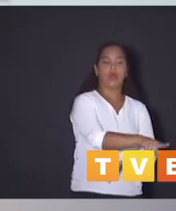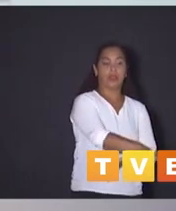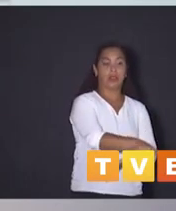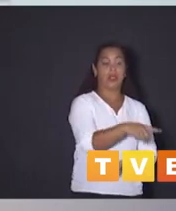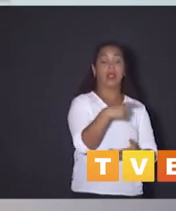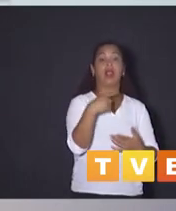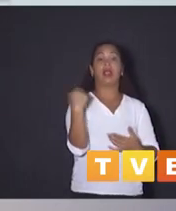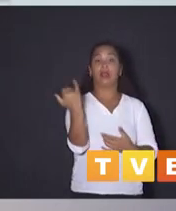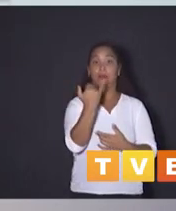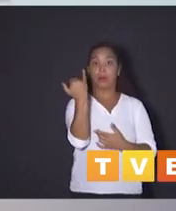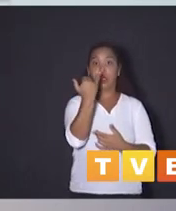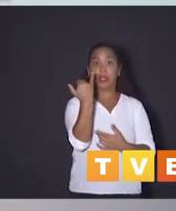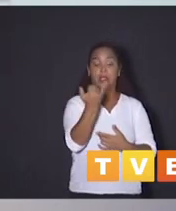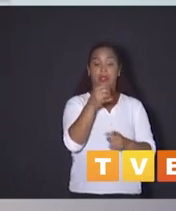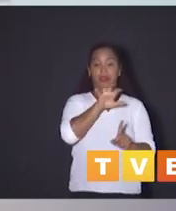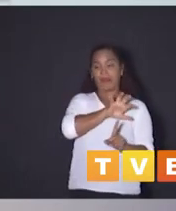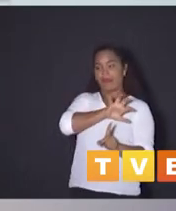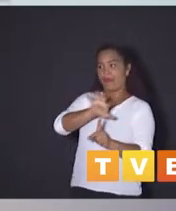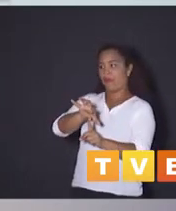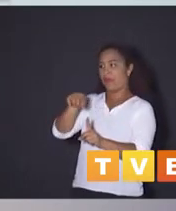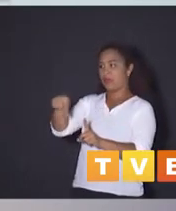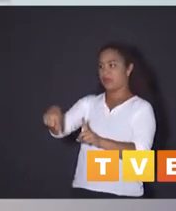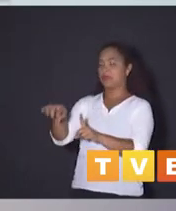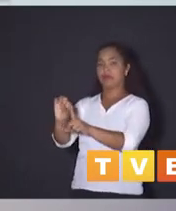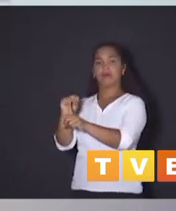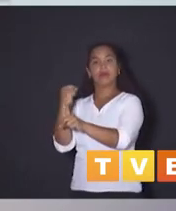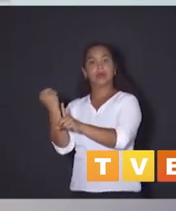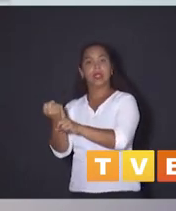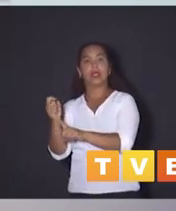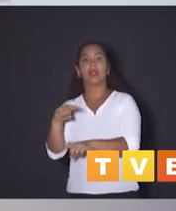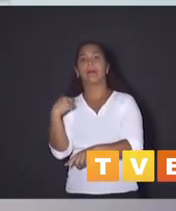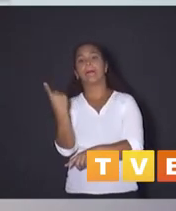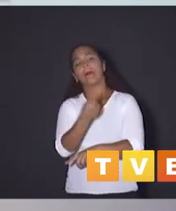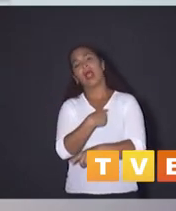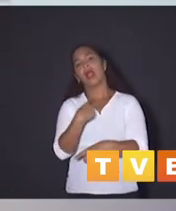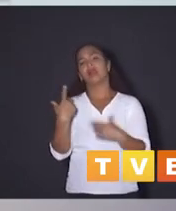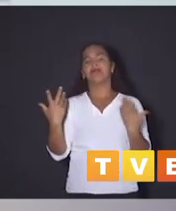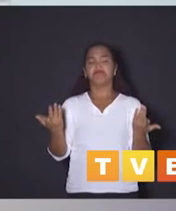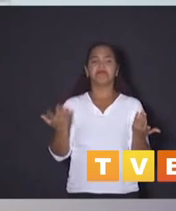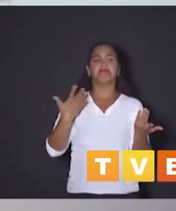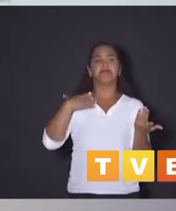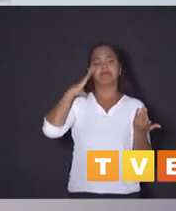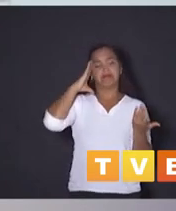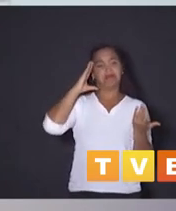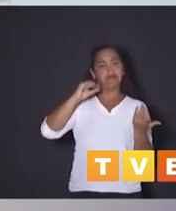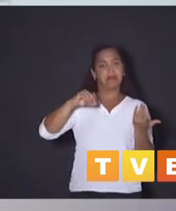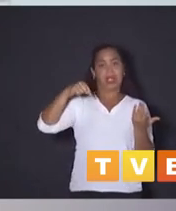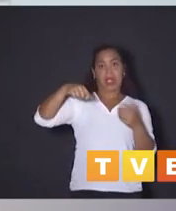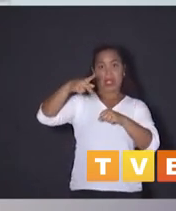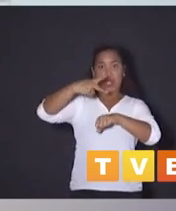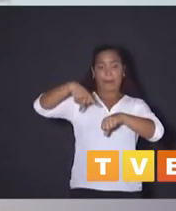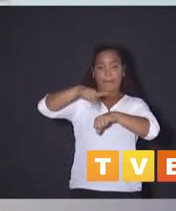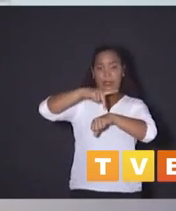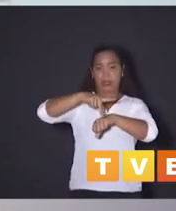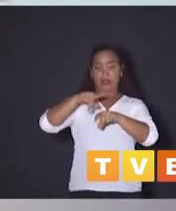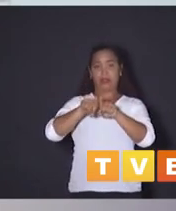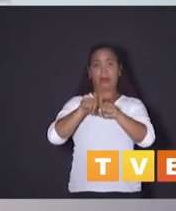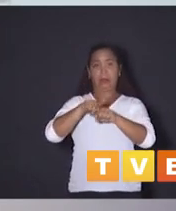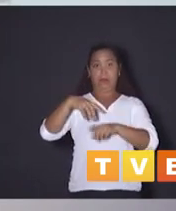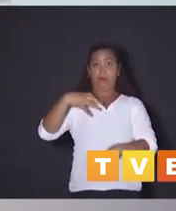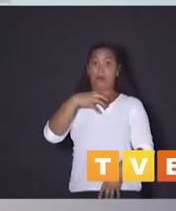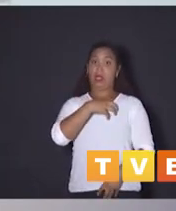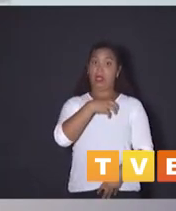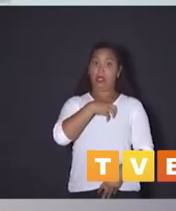é muito determinado para a vida da gente mas nós fomos convencidos nas últimas décadas de que o país de que a bahia é uma